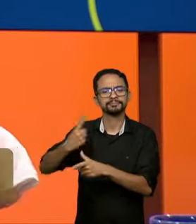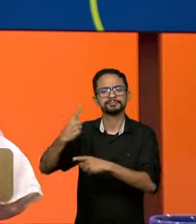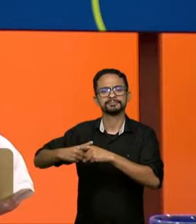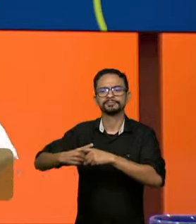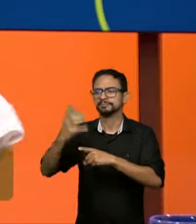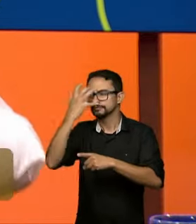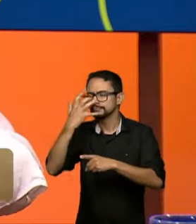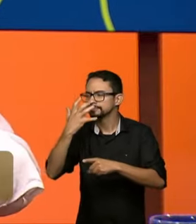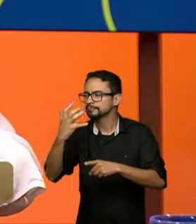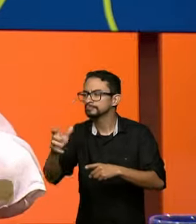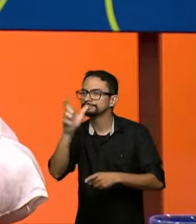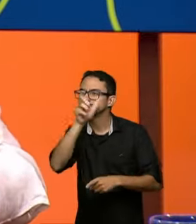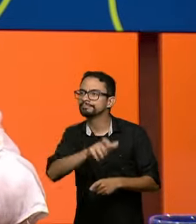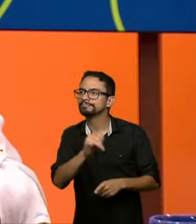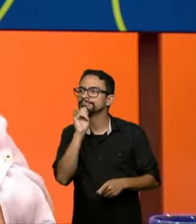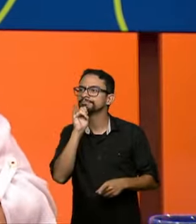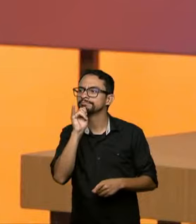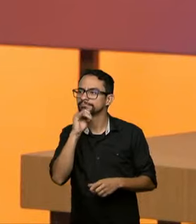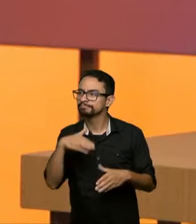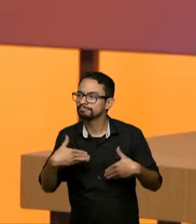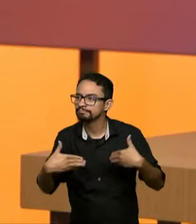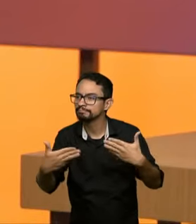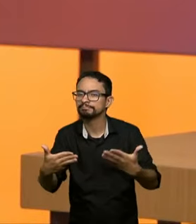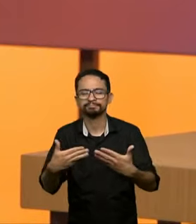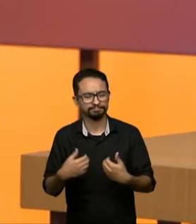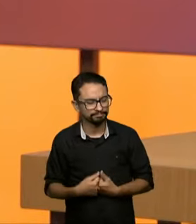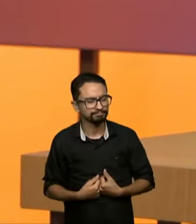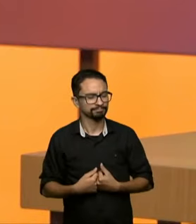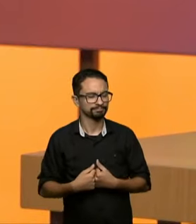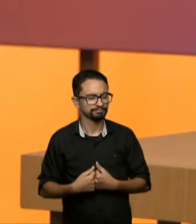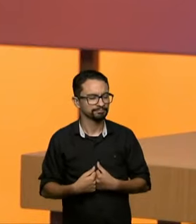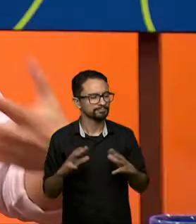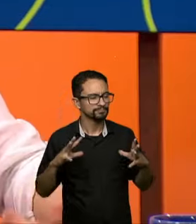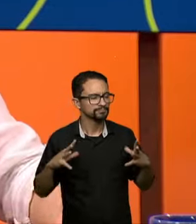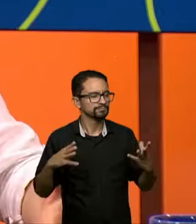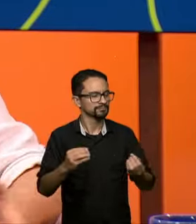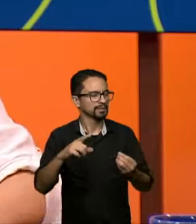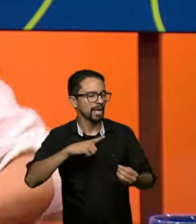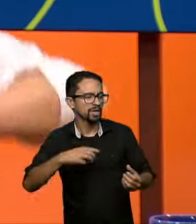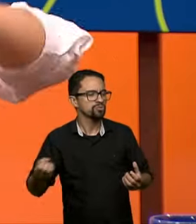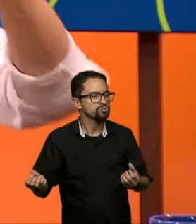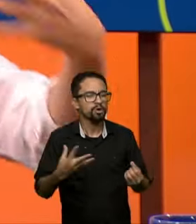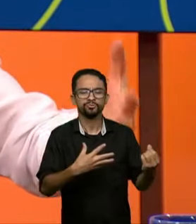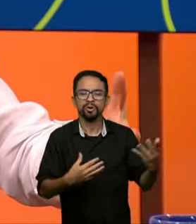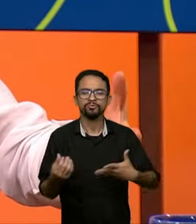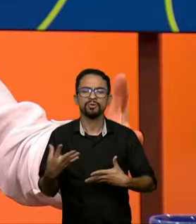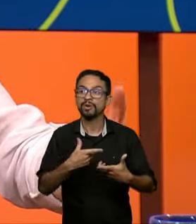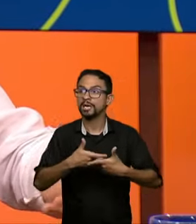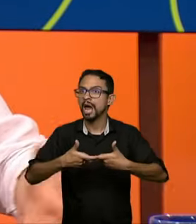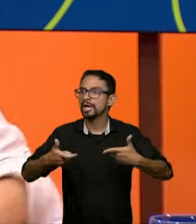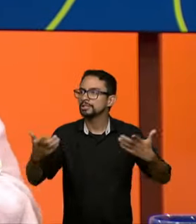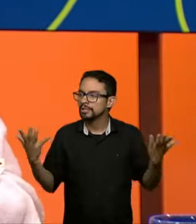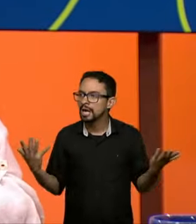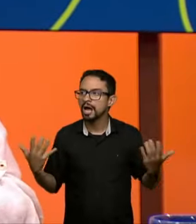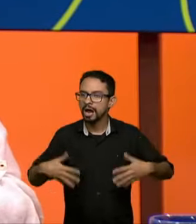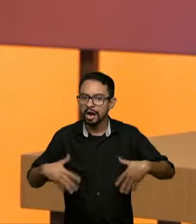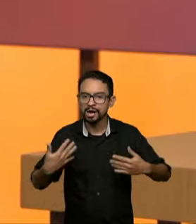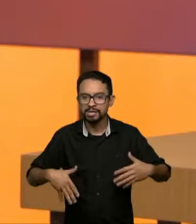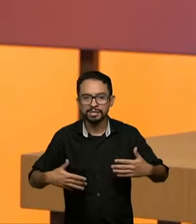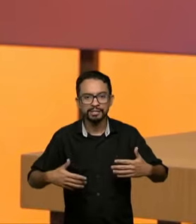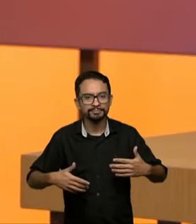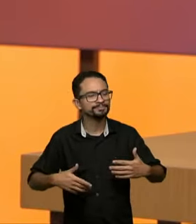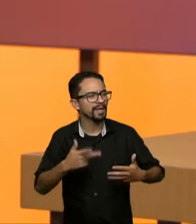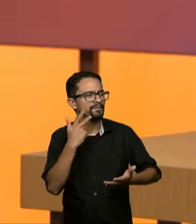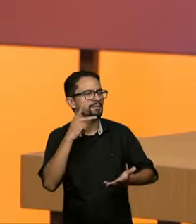por uma pessoa assim, em sequência. É, então, tudo muito novo pra mim, tudo grande, né? E uma coisa que eu acho que a